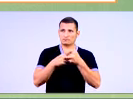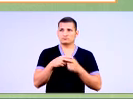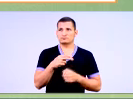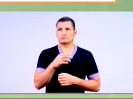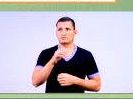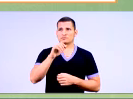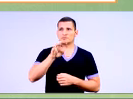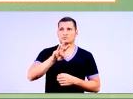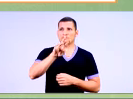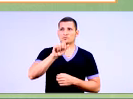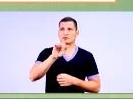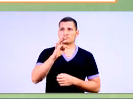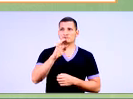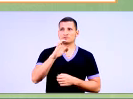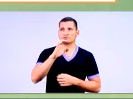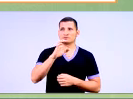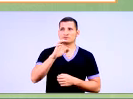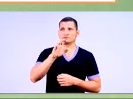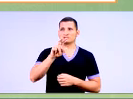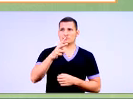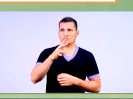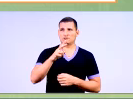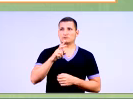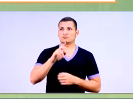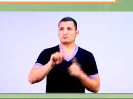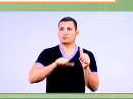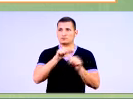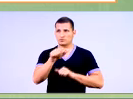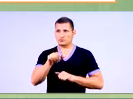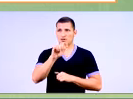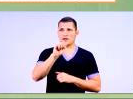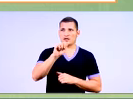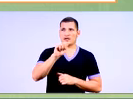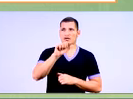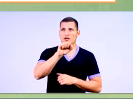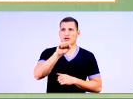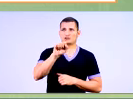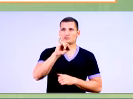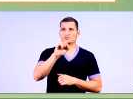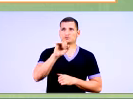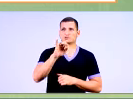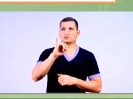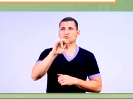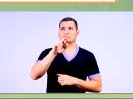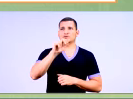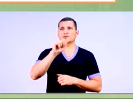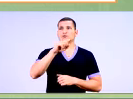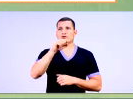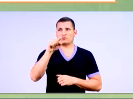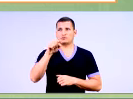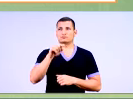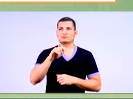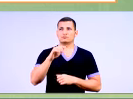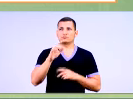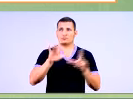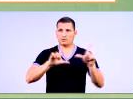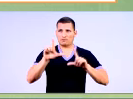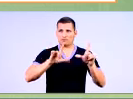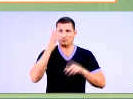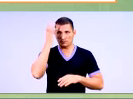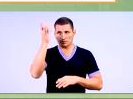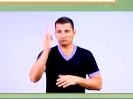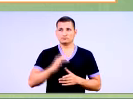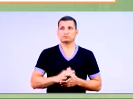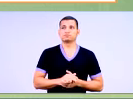ser assistirão por causa do will. Eles assistirão TV amanhã. Aqui está a figura referente ao que a gente